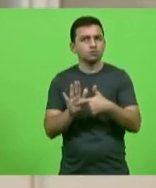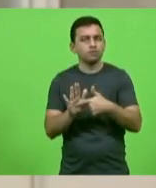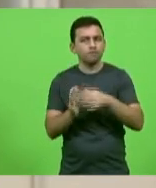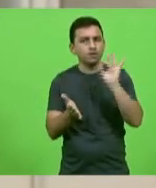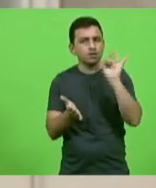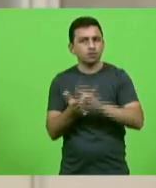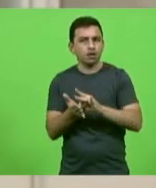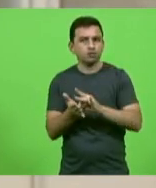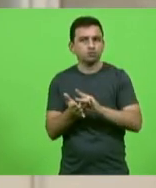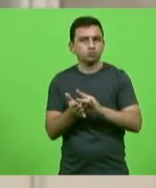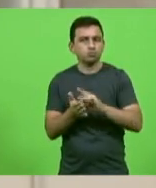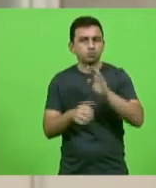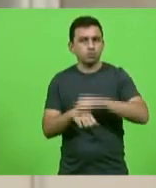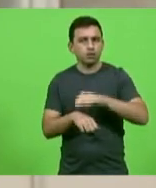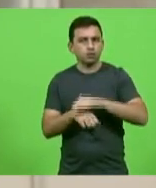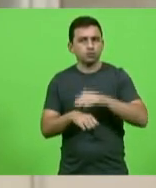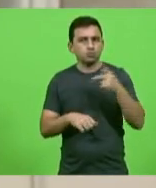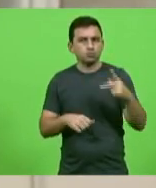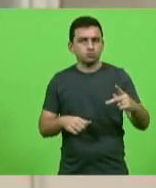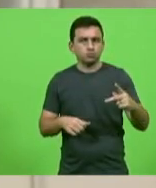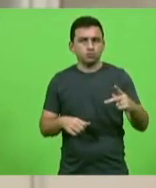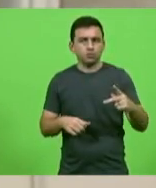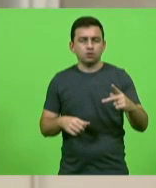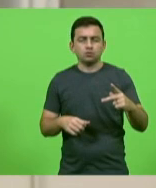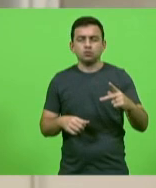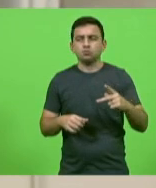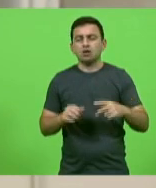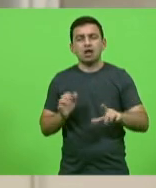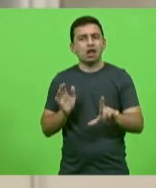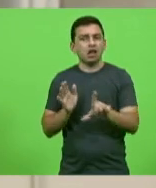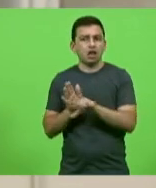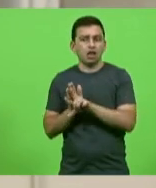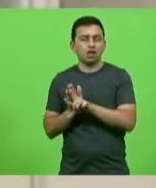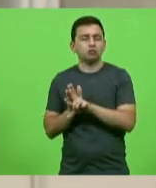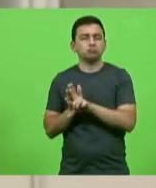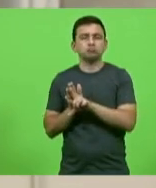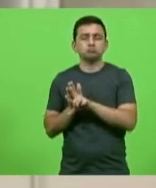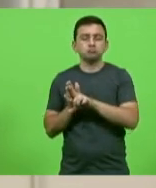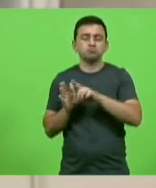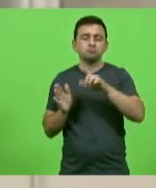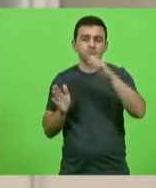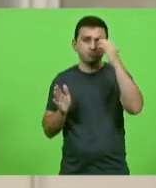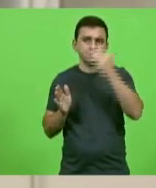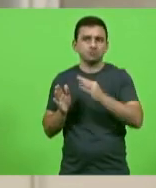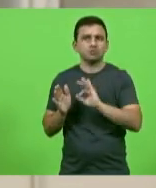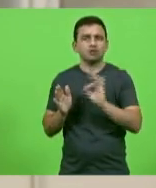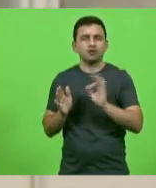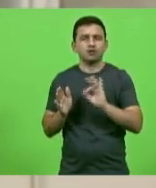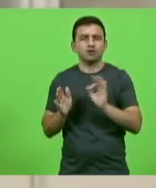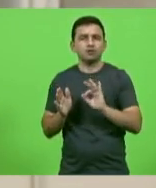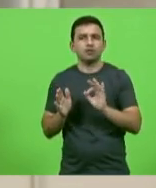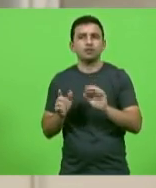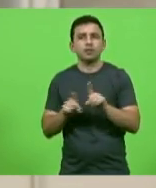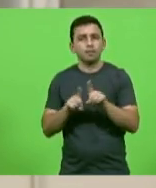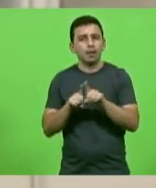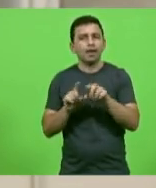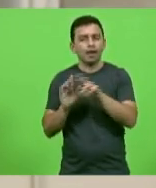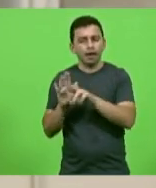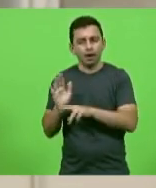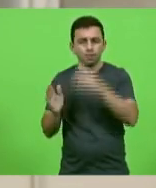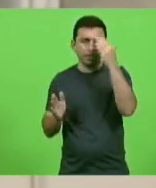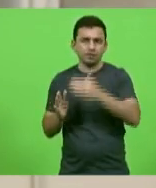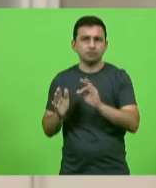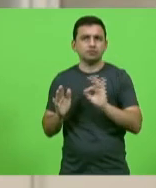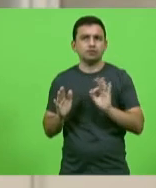materialidade da ordenação de despesa Não autorizada ou sem ao serviço das prescrições